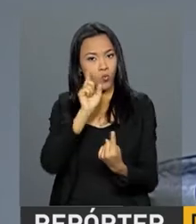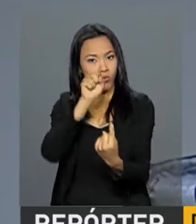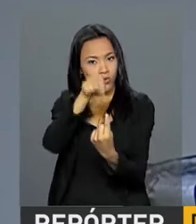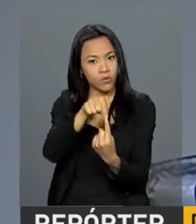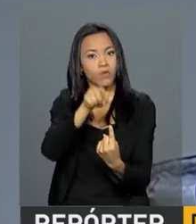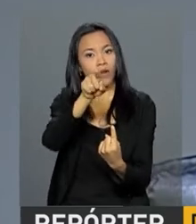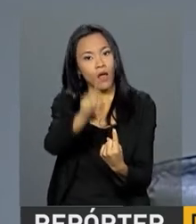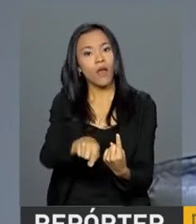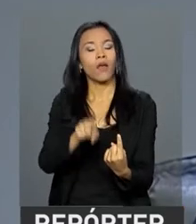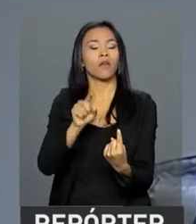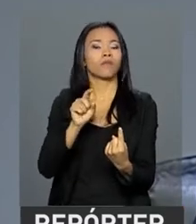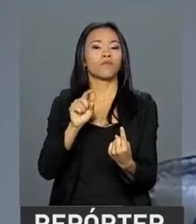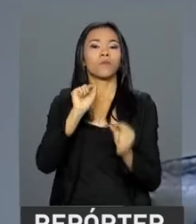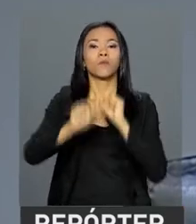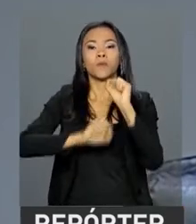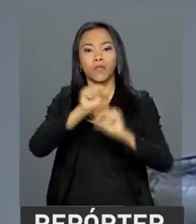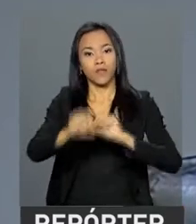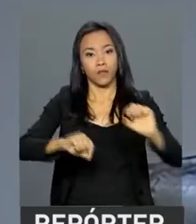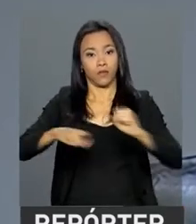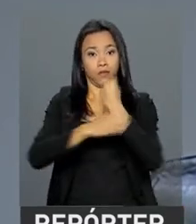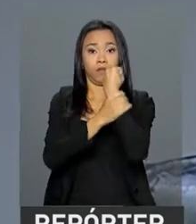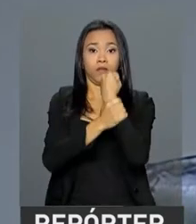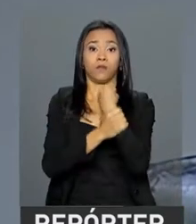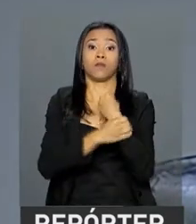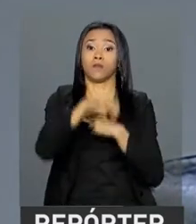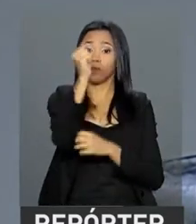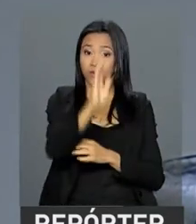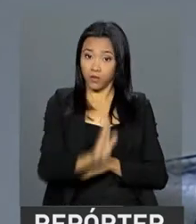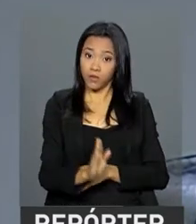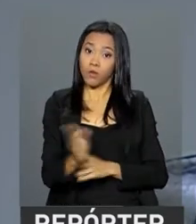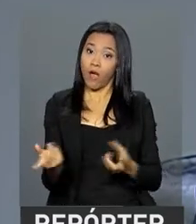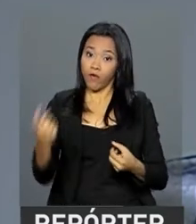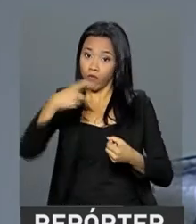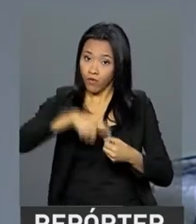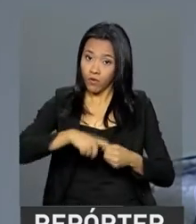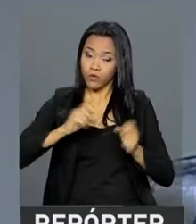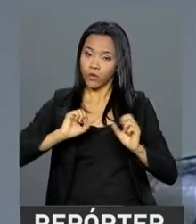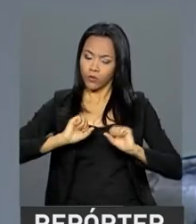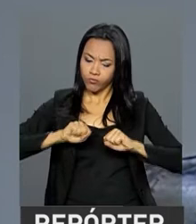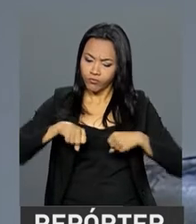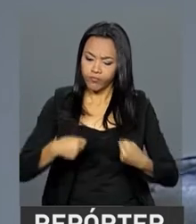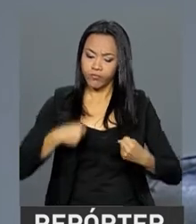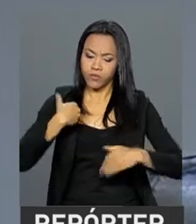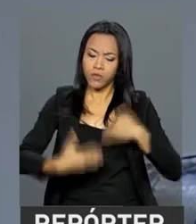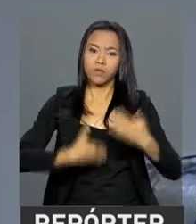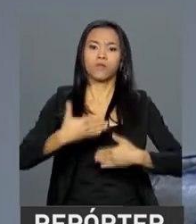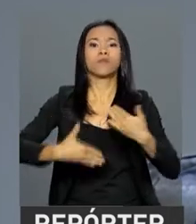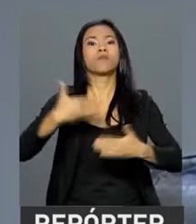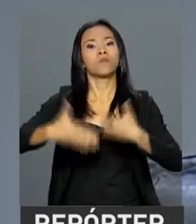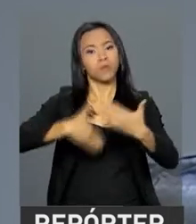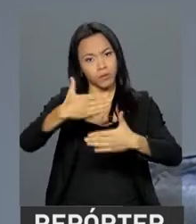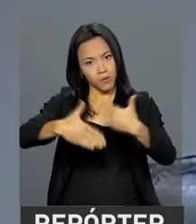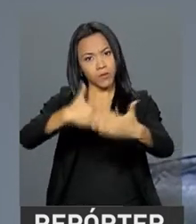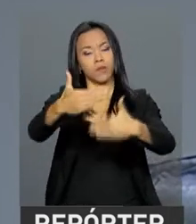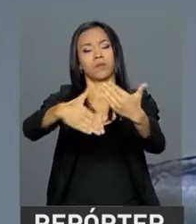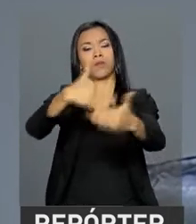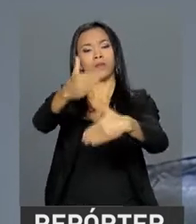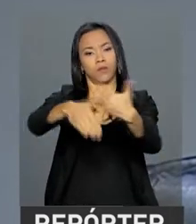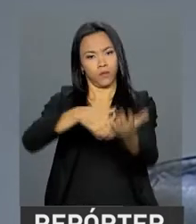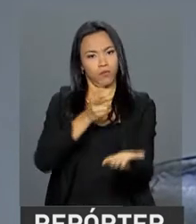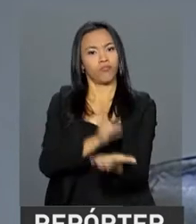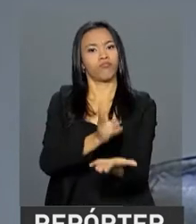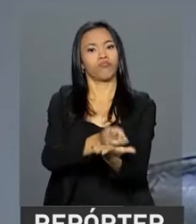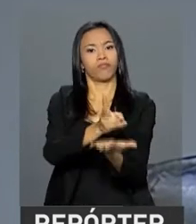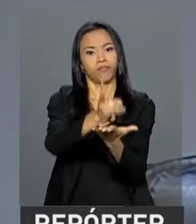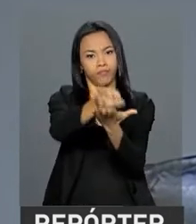objetivo de garantir para o brasil a retomada do crescimento em nível sustentado